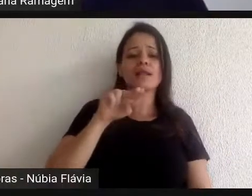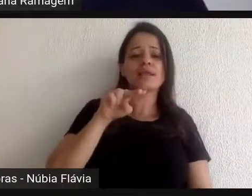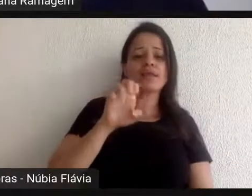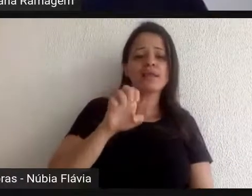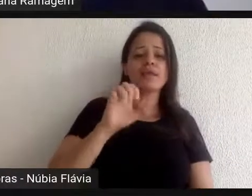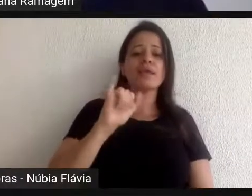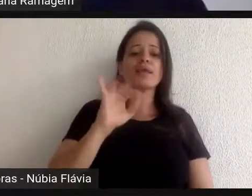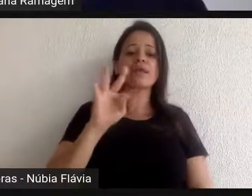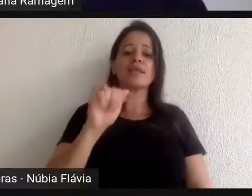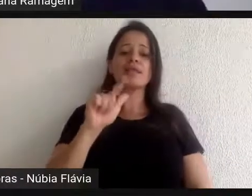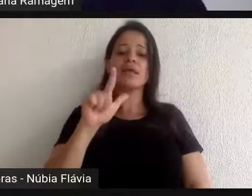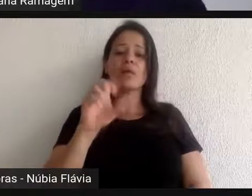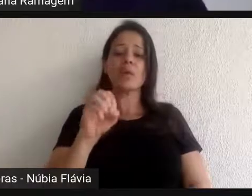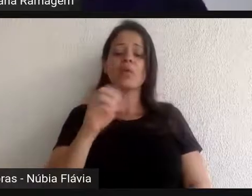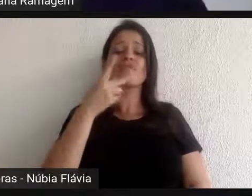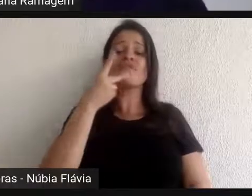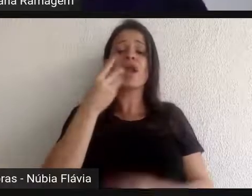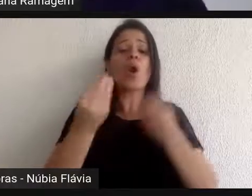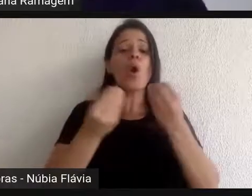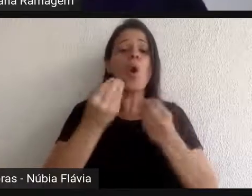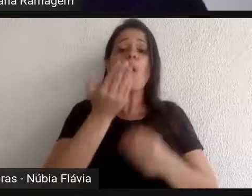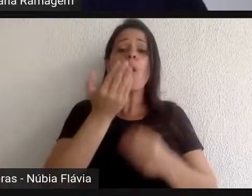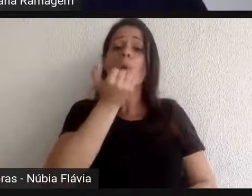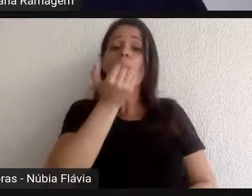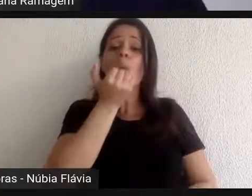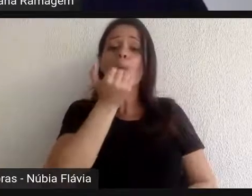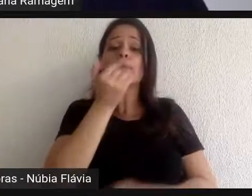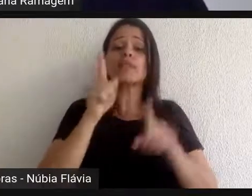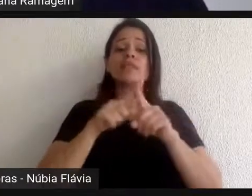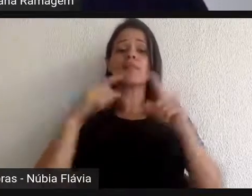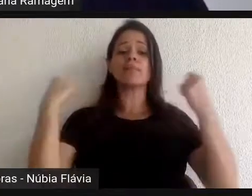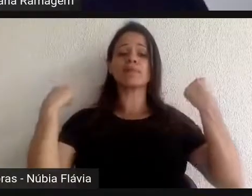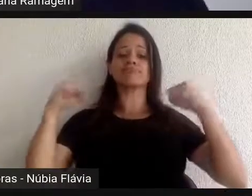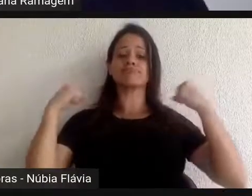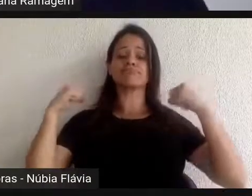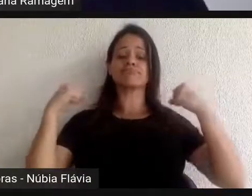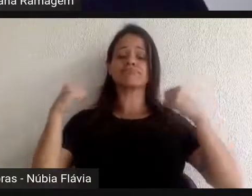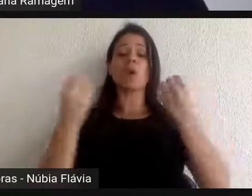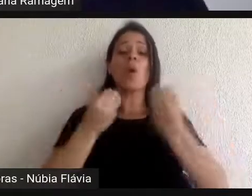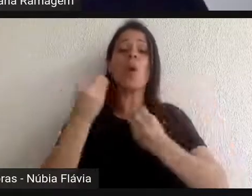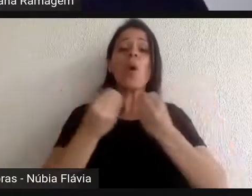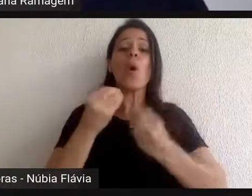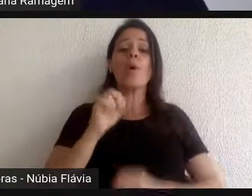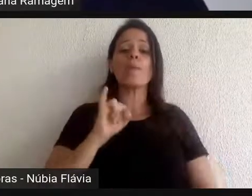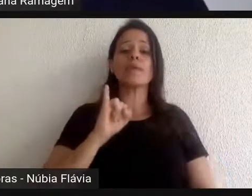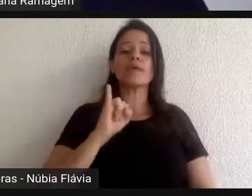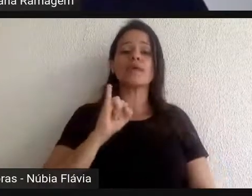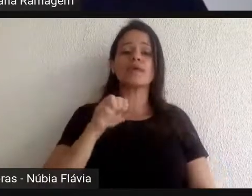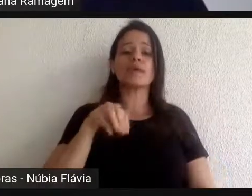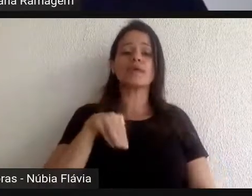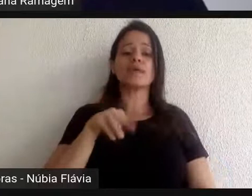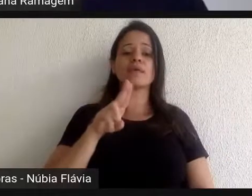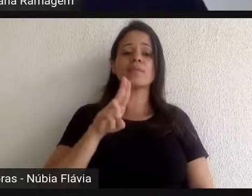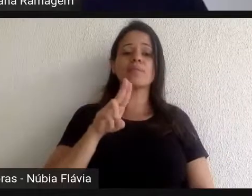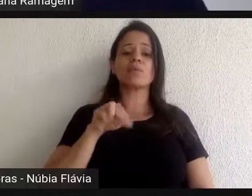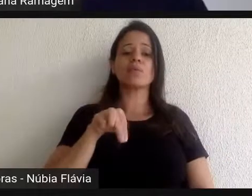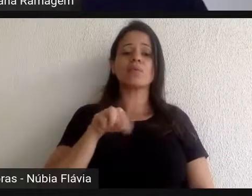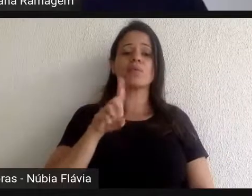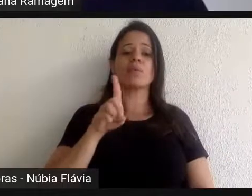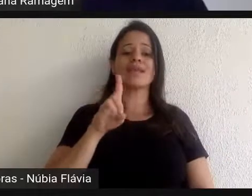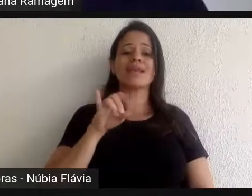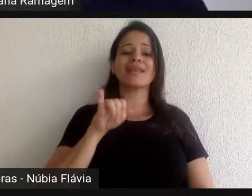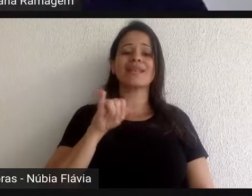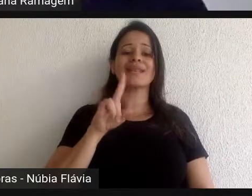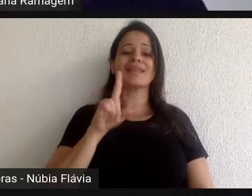né, da atividade física com a imunidade e da nutrição com a imunidade, que, assim,